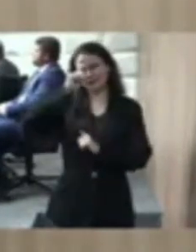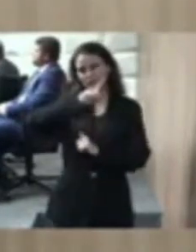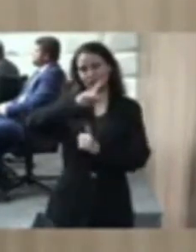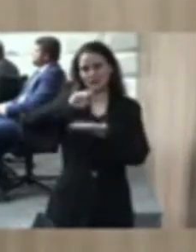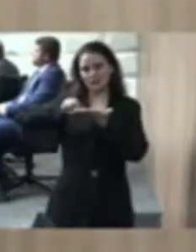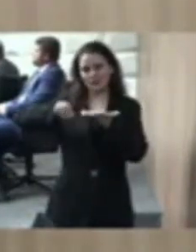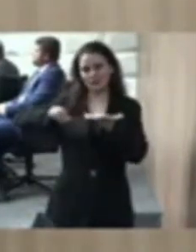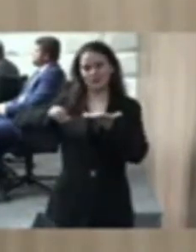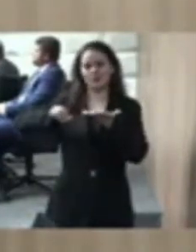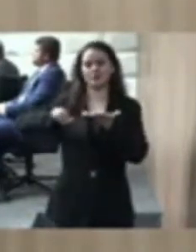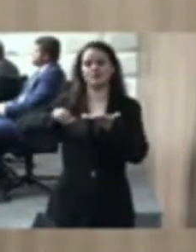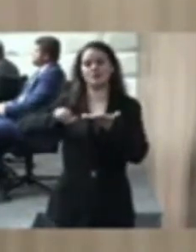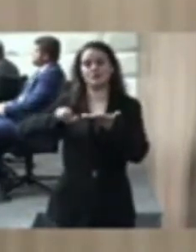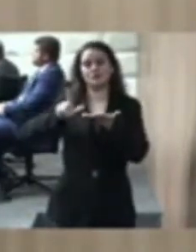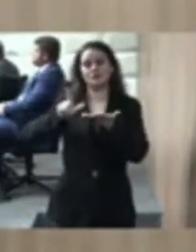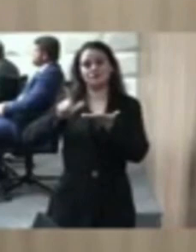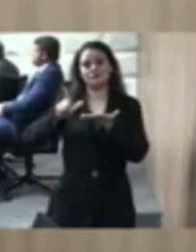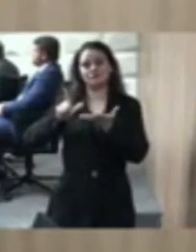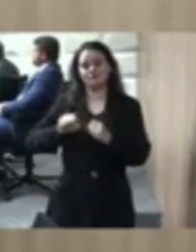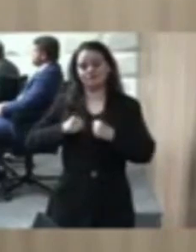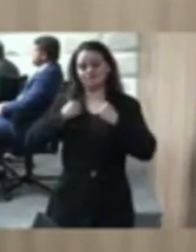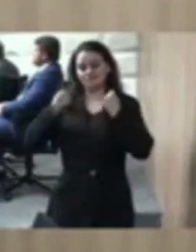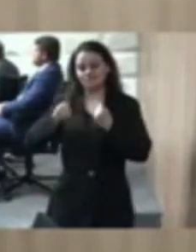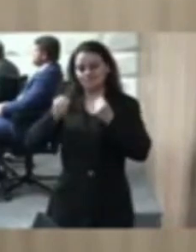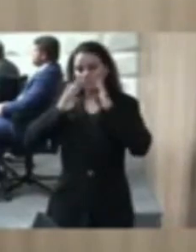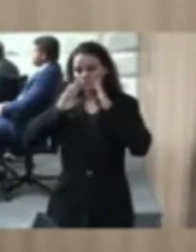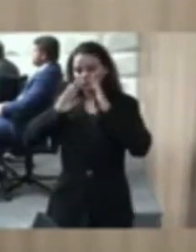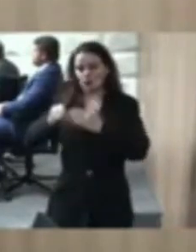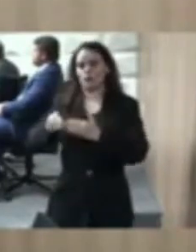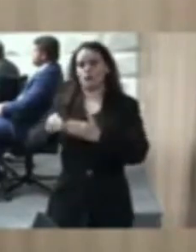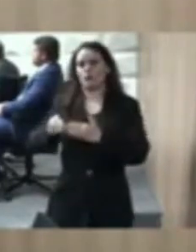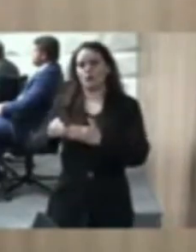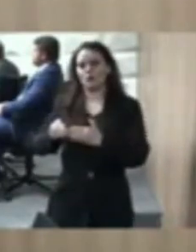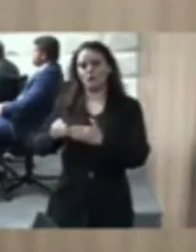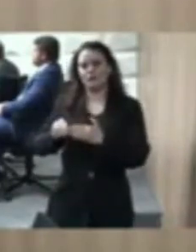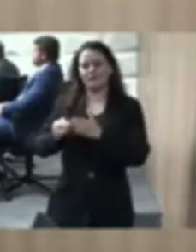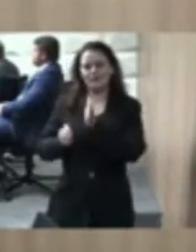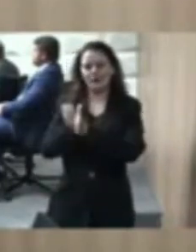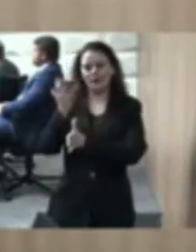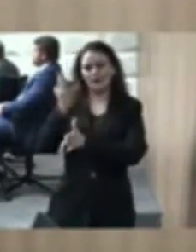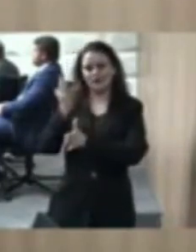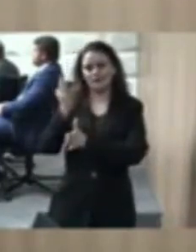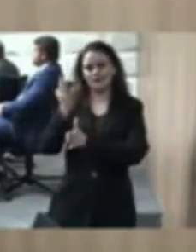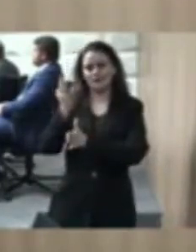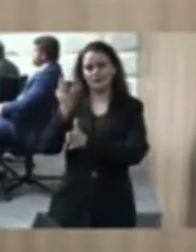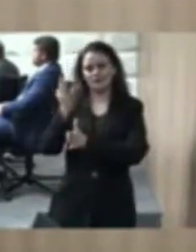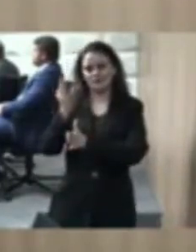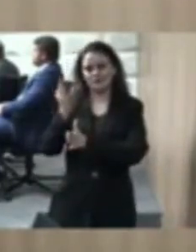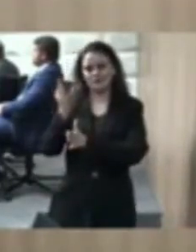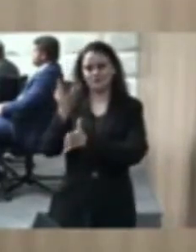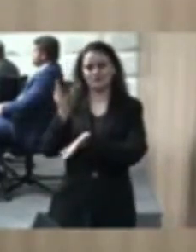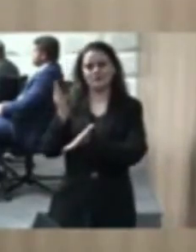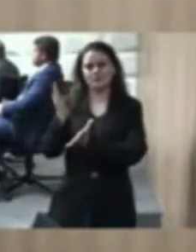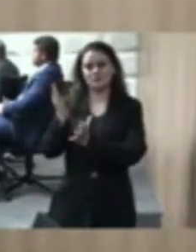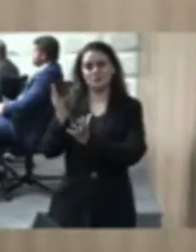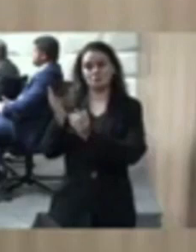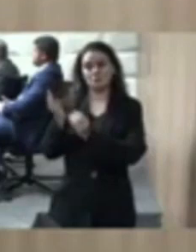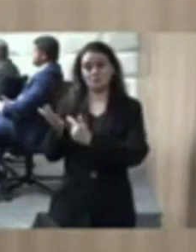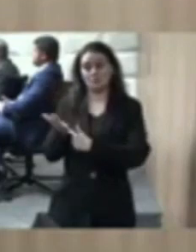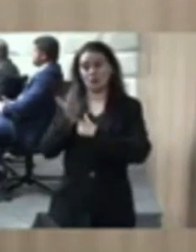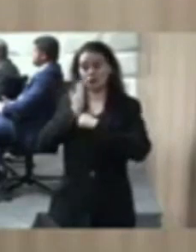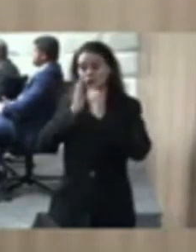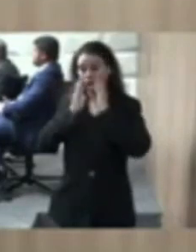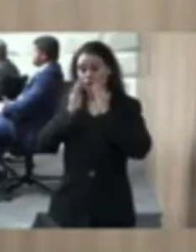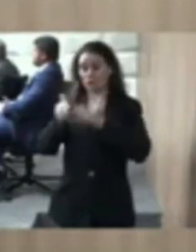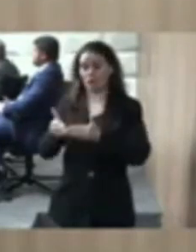os quais, com uma boa dose de disposição e determinação, por vezes bem maior do que inspiração, me fizeram focar